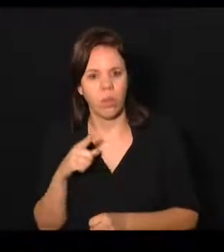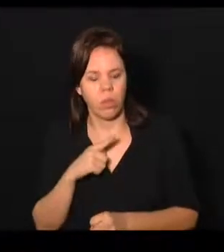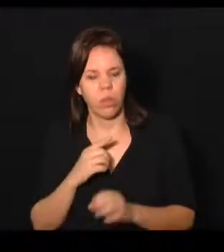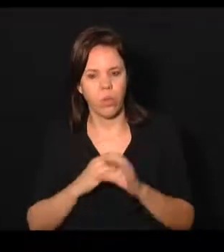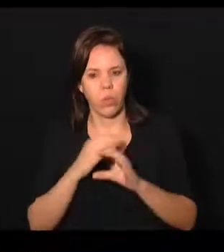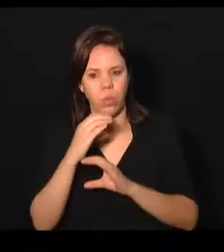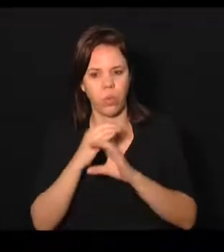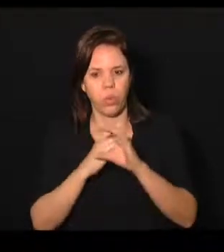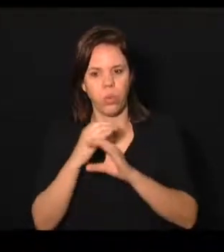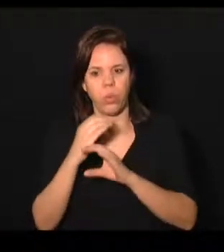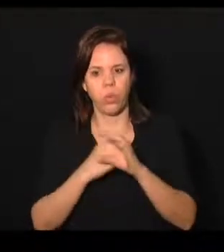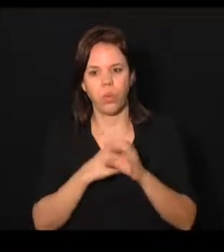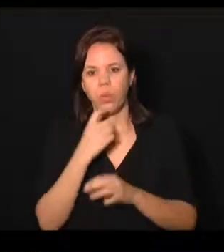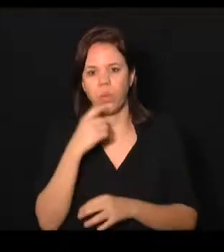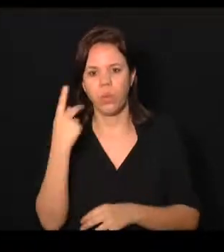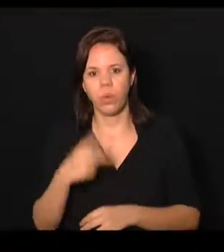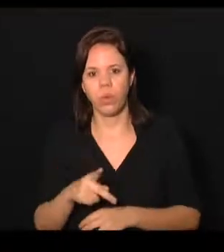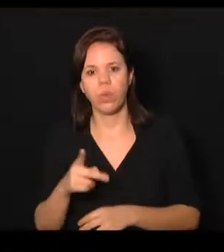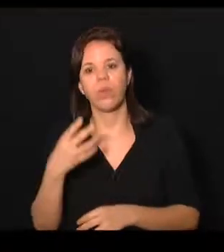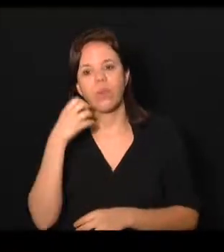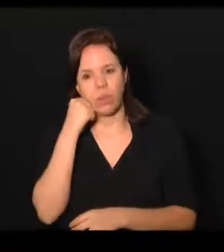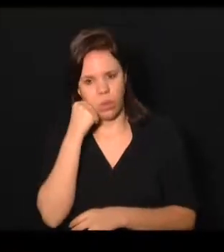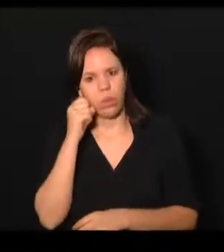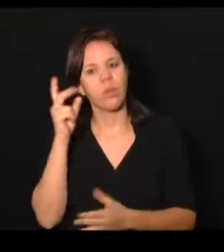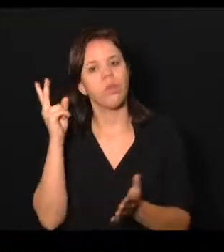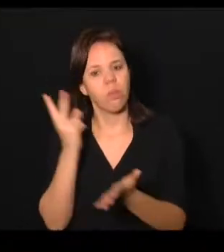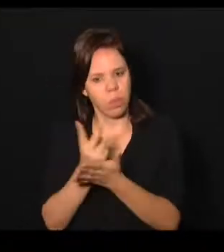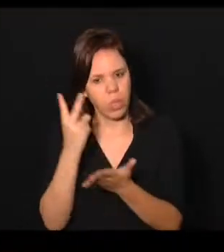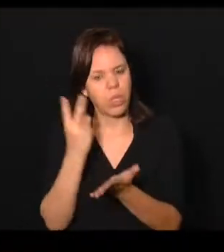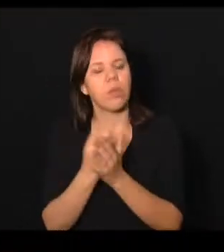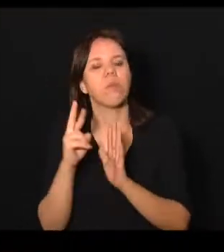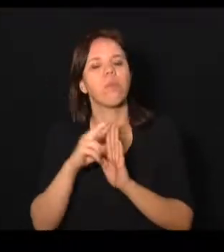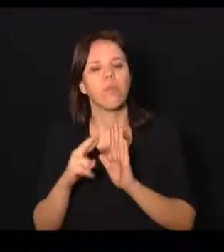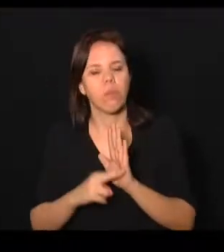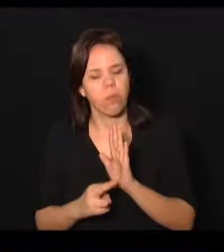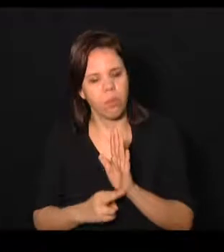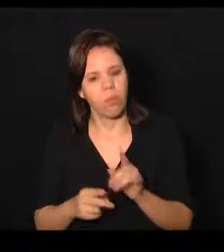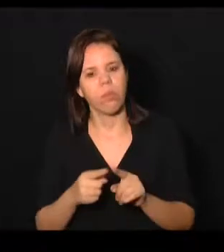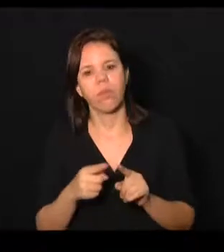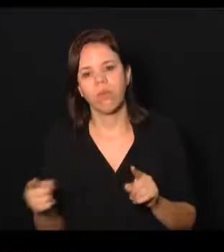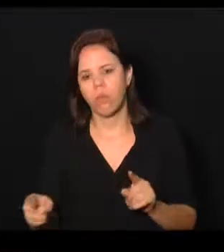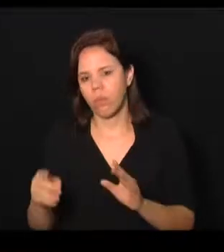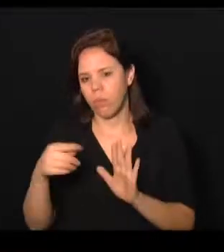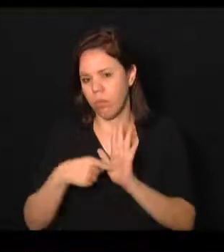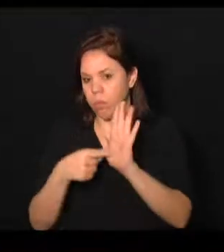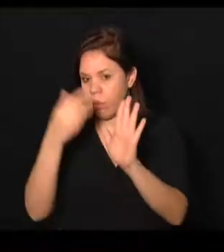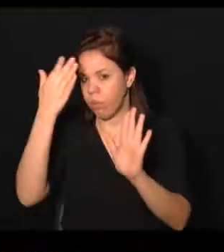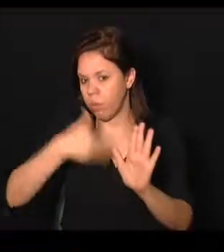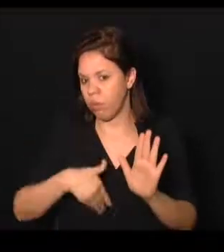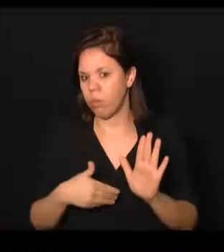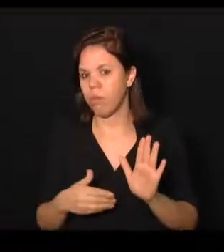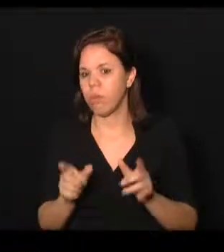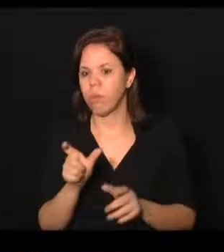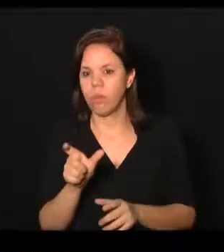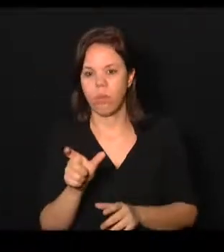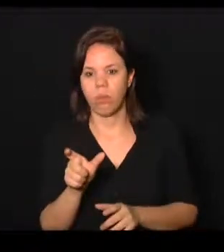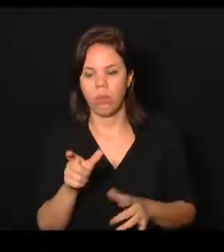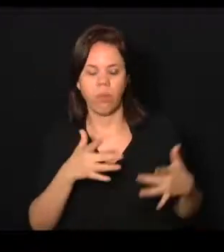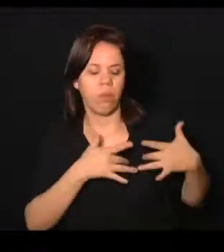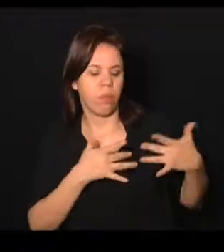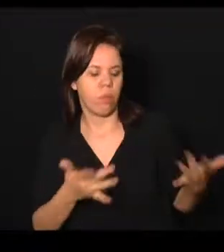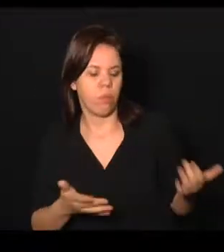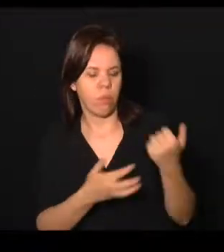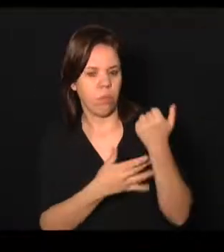concurso público em Campinas, foi adotada essa mesma regra. Você tinha que apresentar sua carteirinha de doador de sangue, aquela que